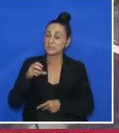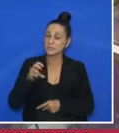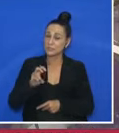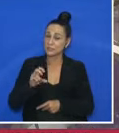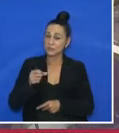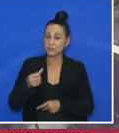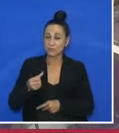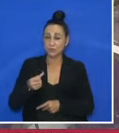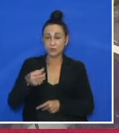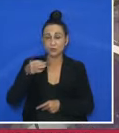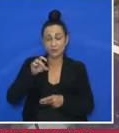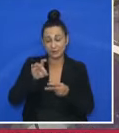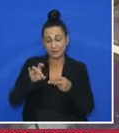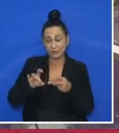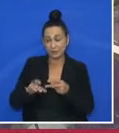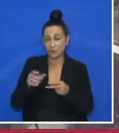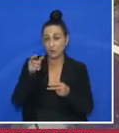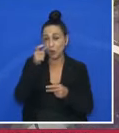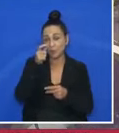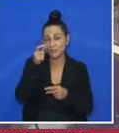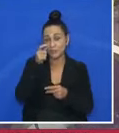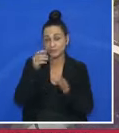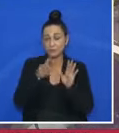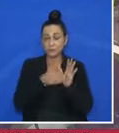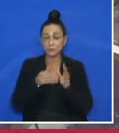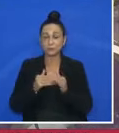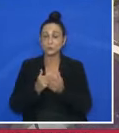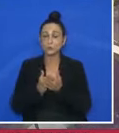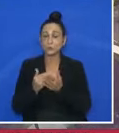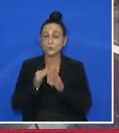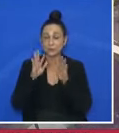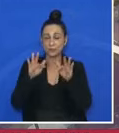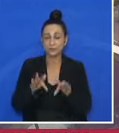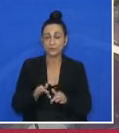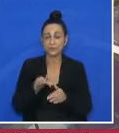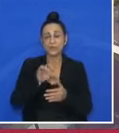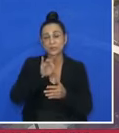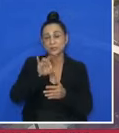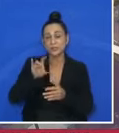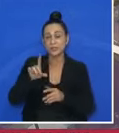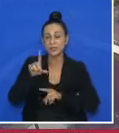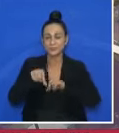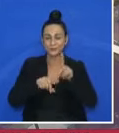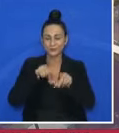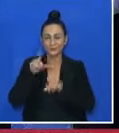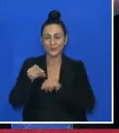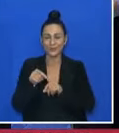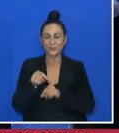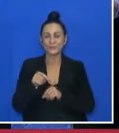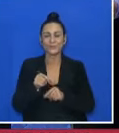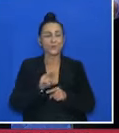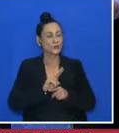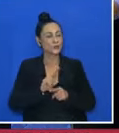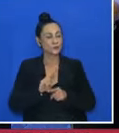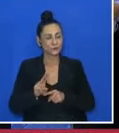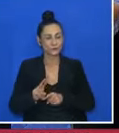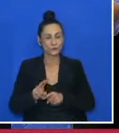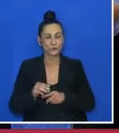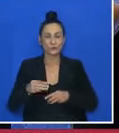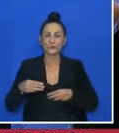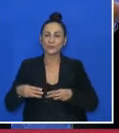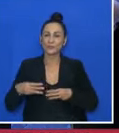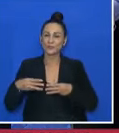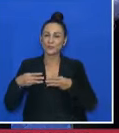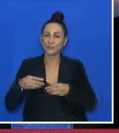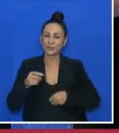um dos sorteios. Por isso, fique de olho na sua aposta do início ao fim de cada sorteio. Os auditores do Ministério da Economia estão